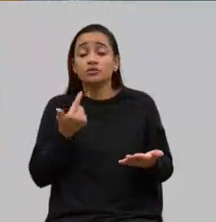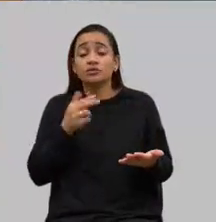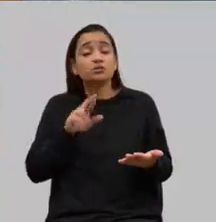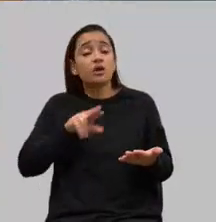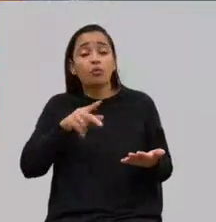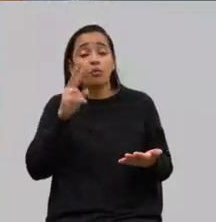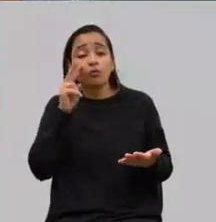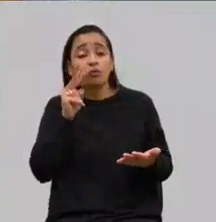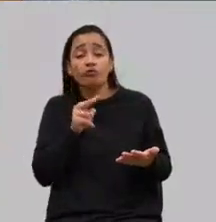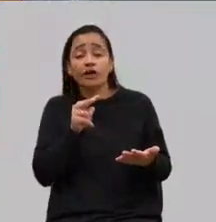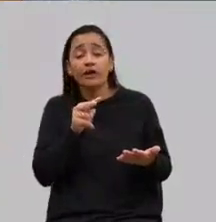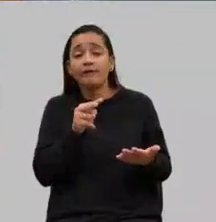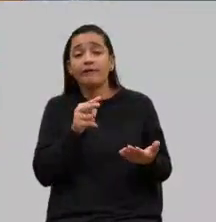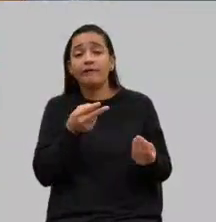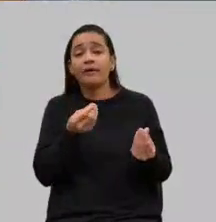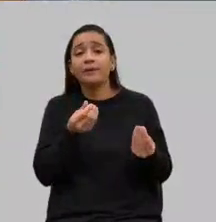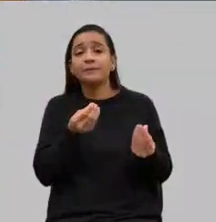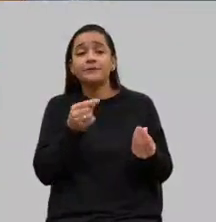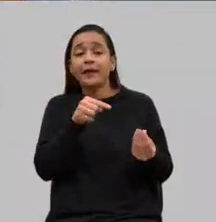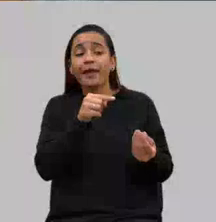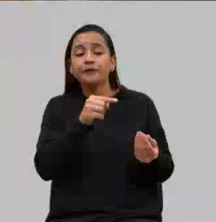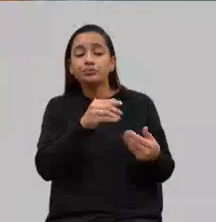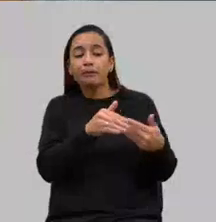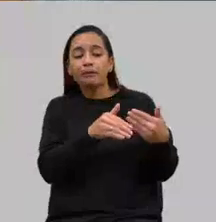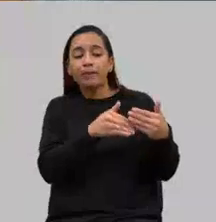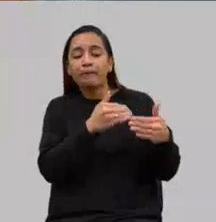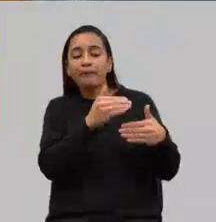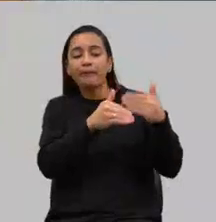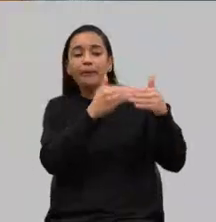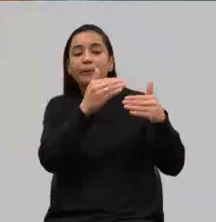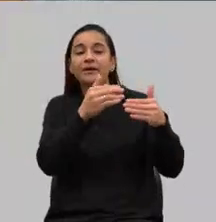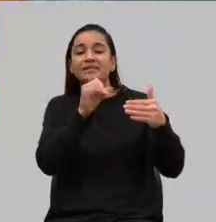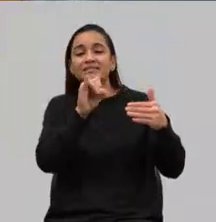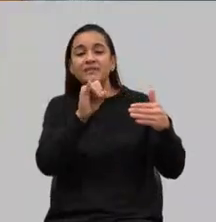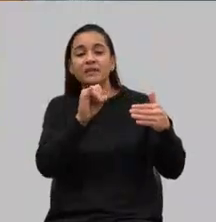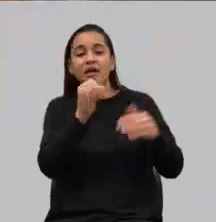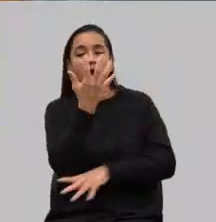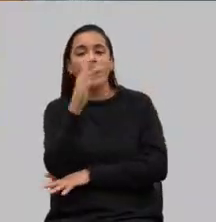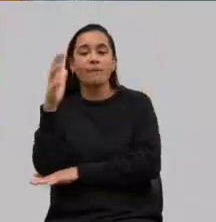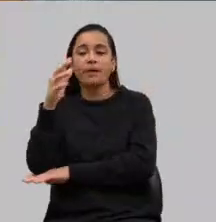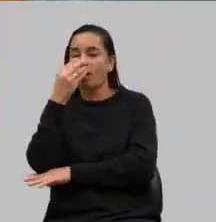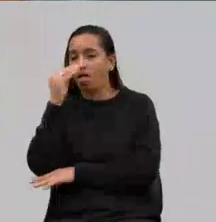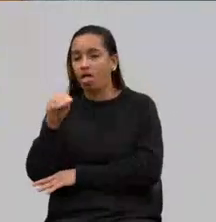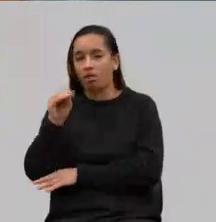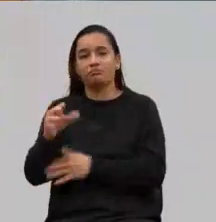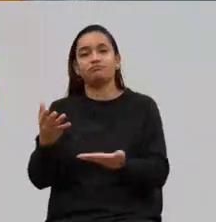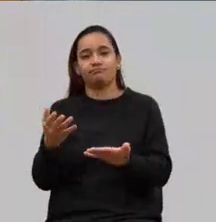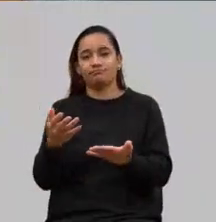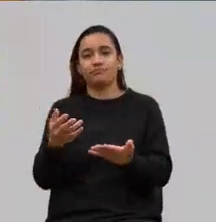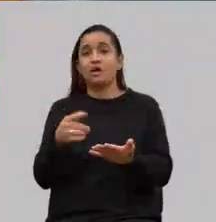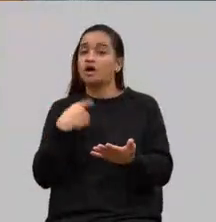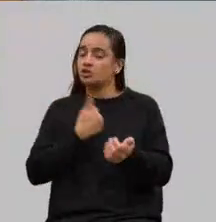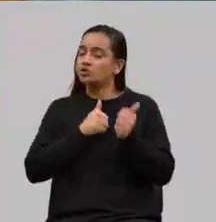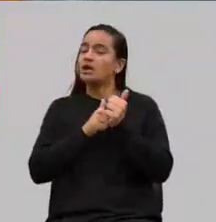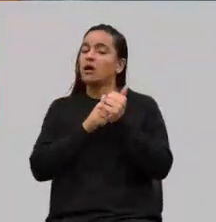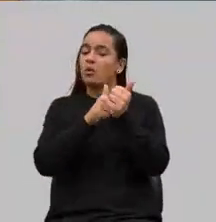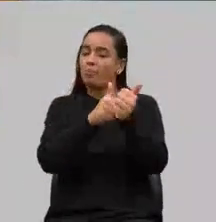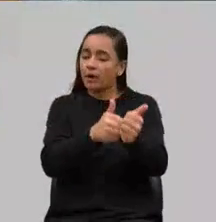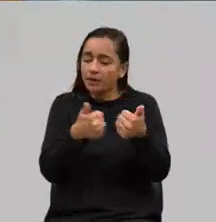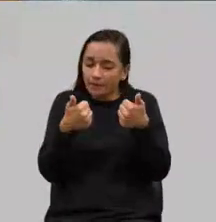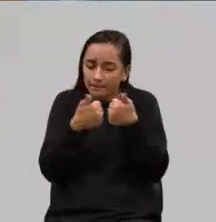vê isso caminhando sem a questão ambiental e a gente voman muito de perto de forma muito